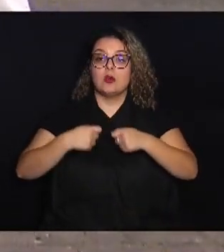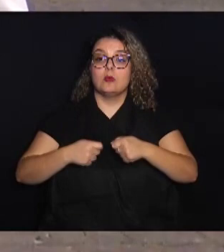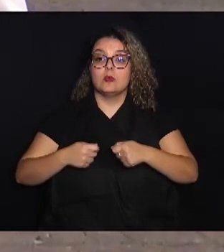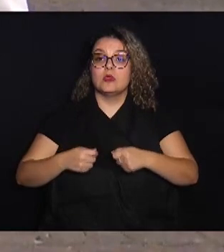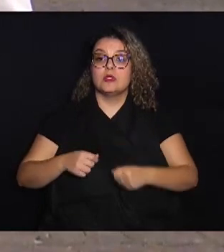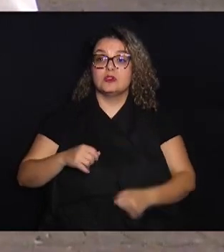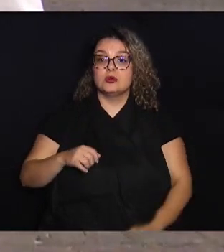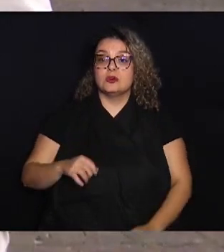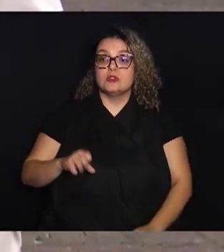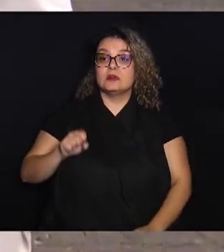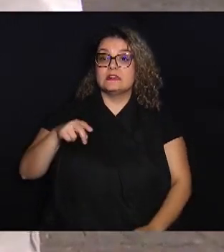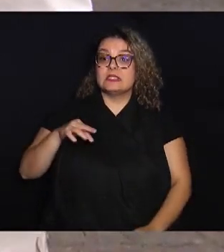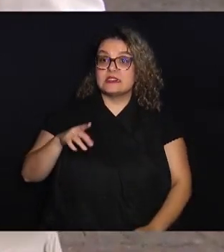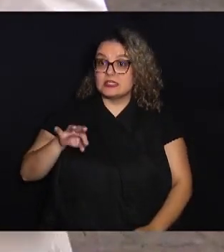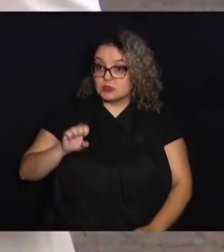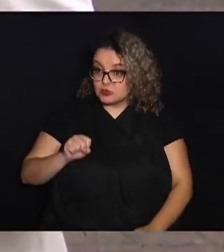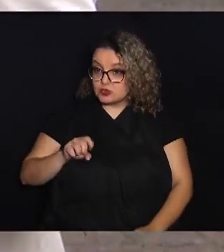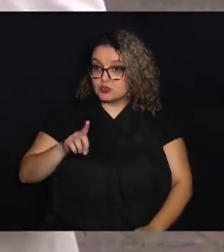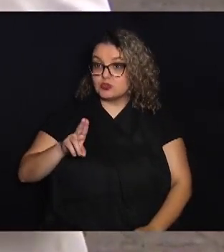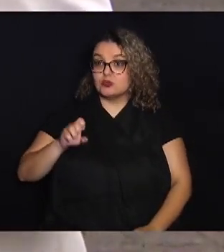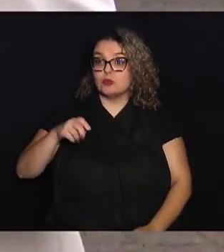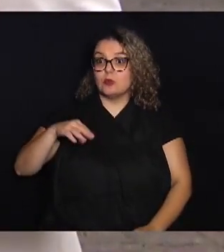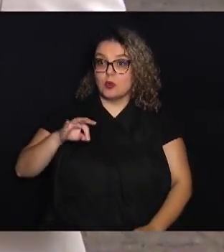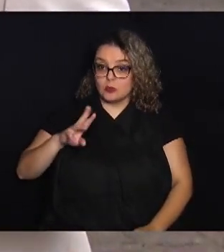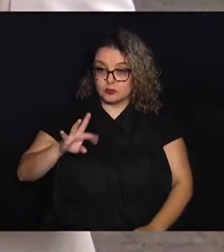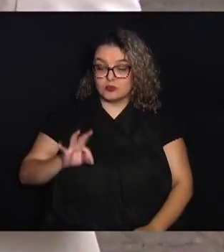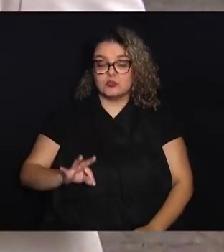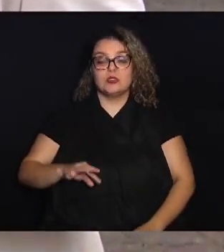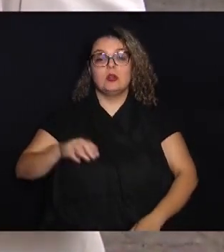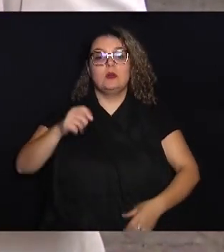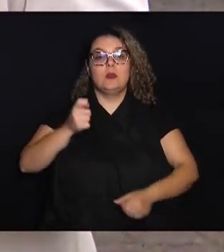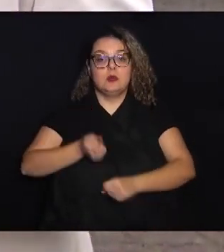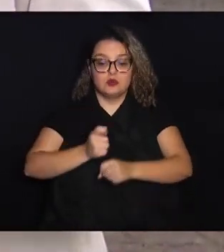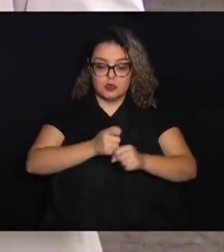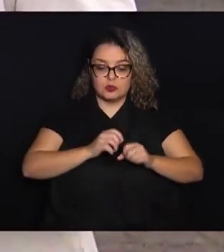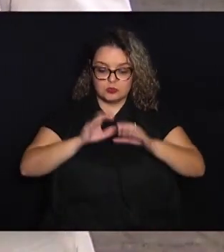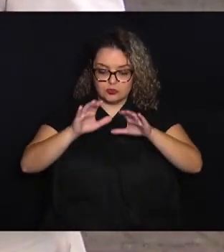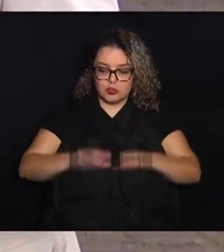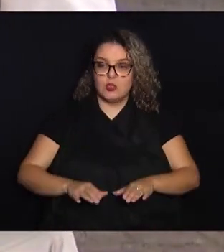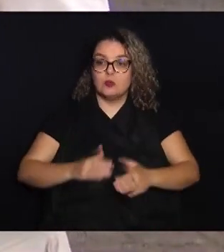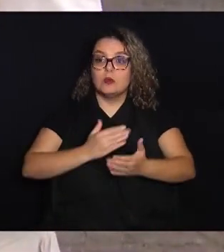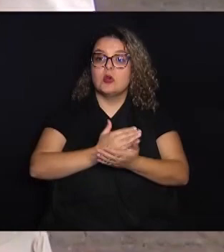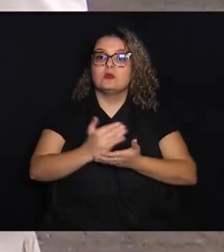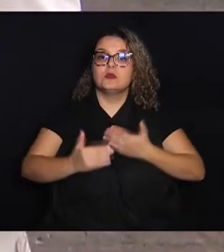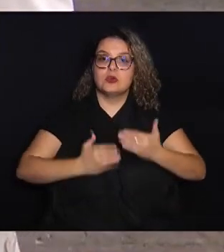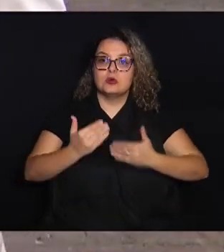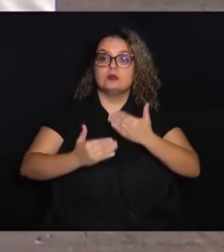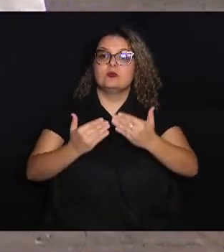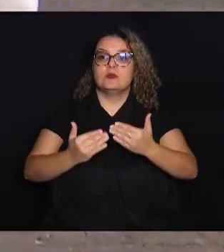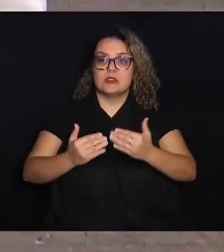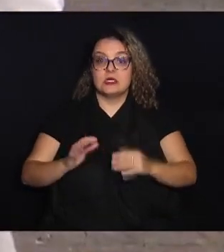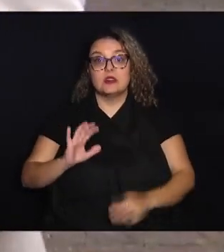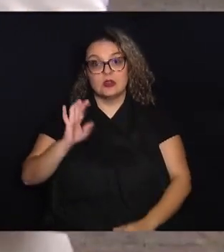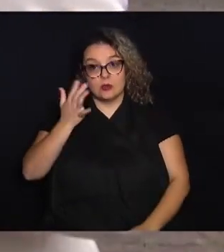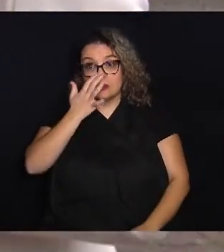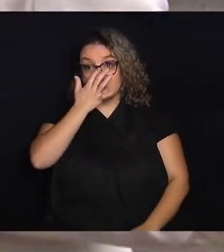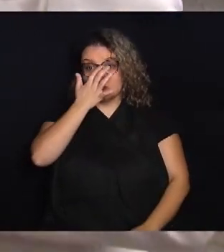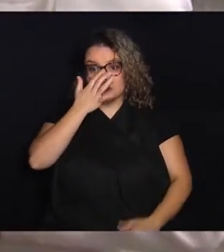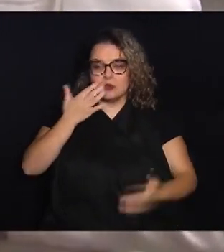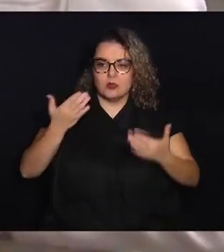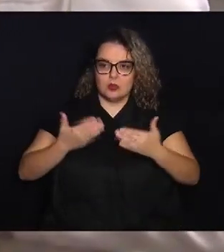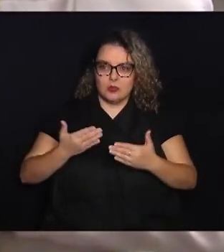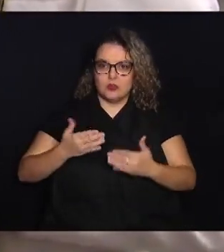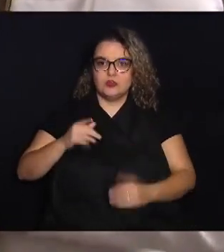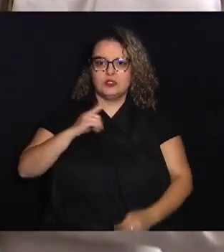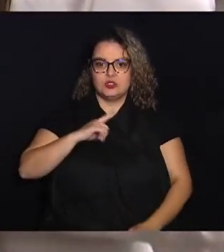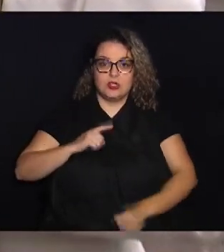de Santos Dumont para fazer a pedra fundamental aqui desse monumento para que as coisas realmente se desenrolassem. E hoje, então, a gente tem